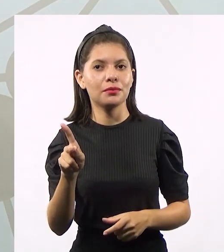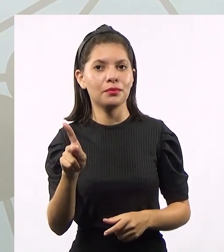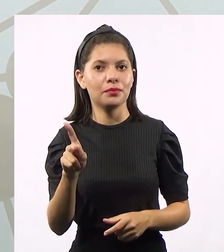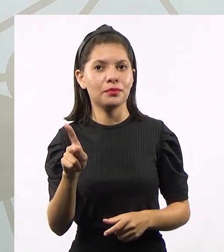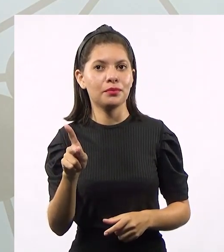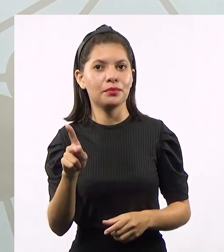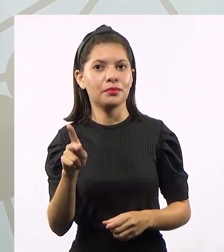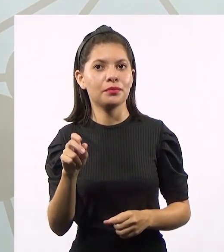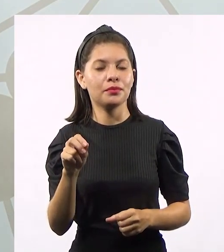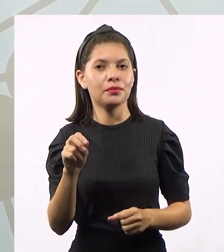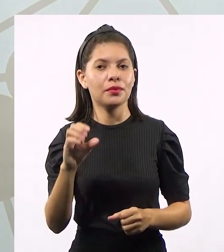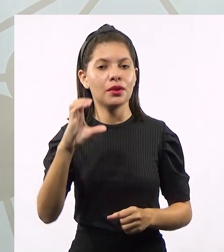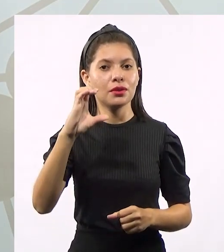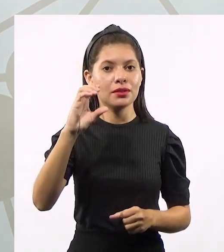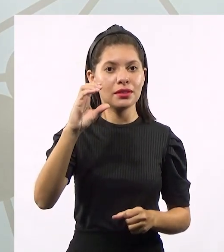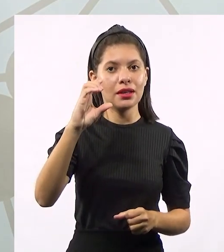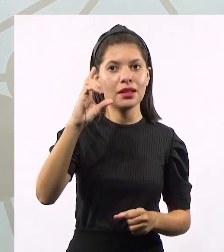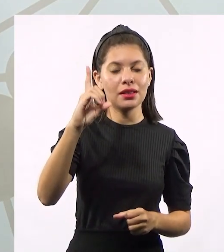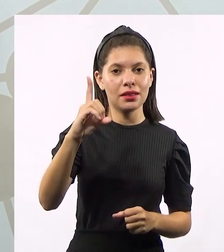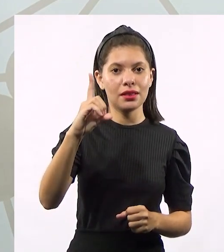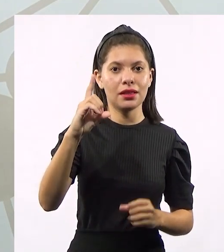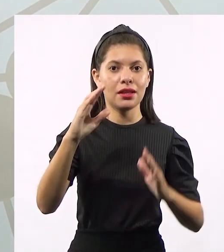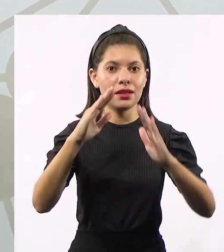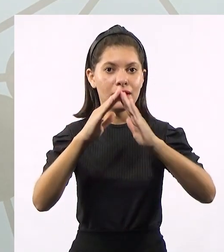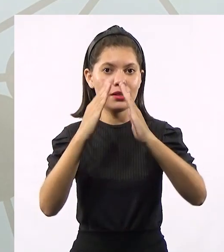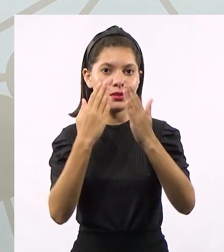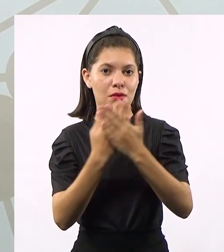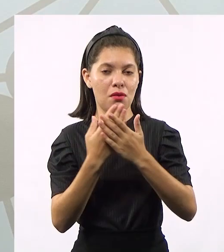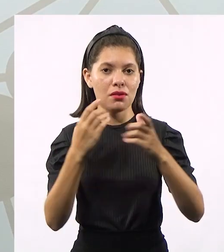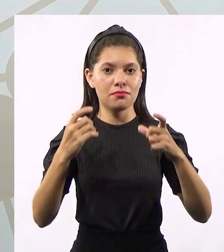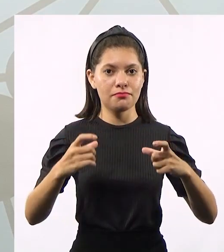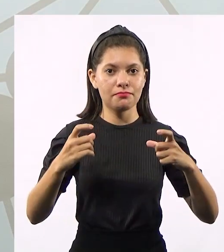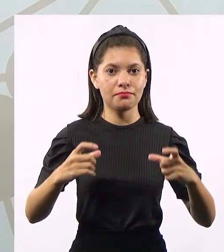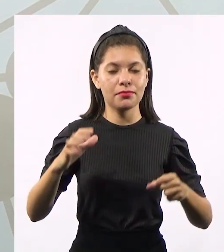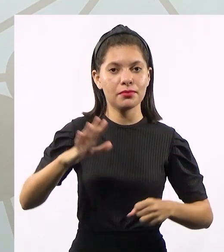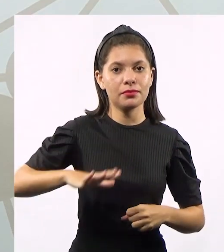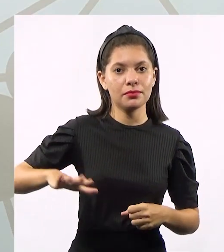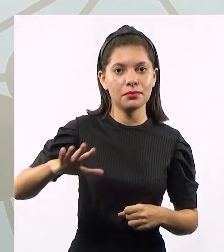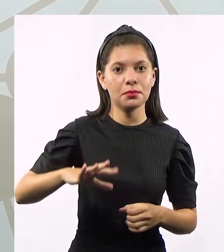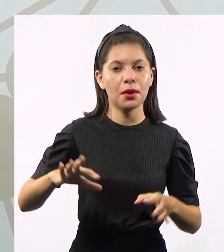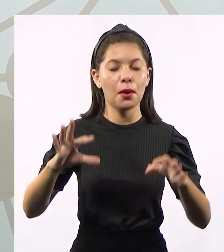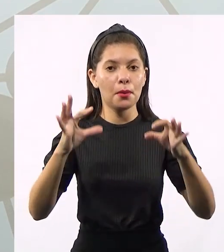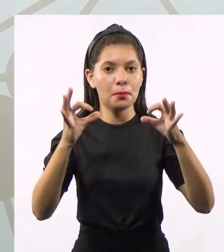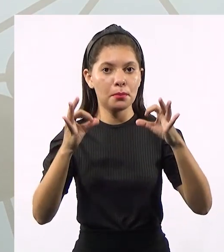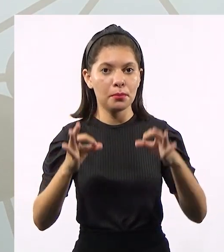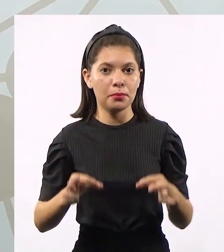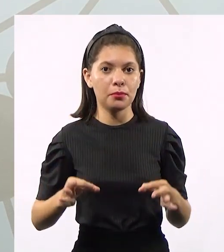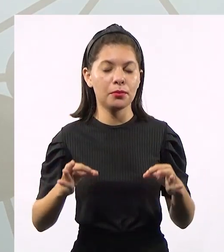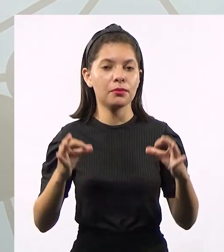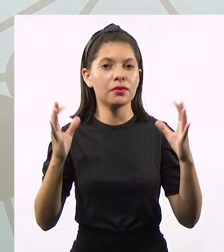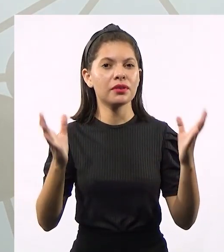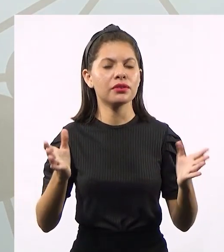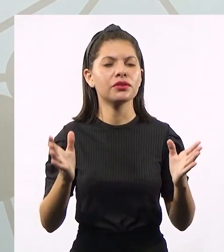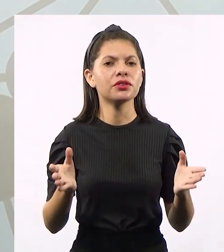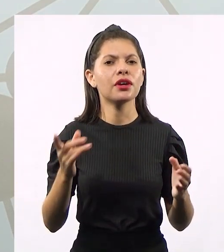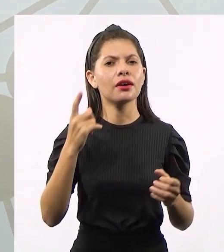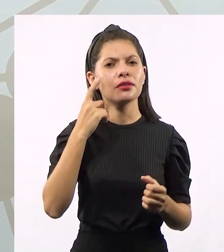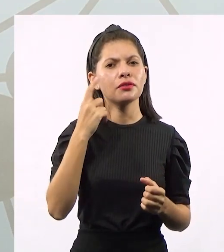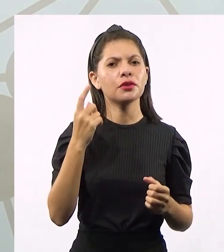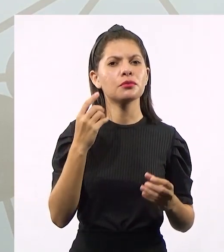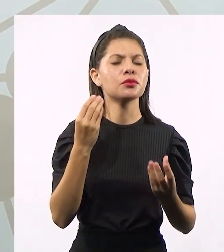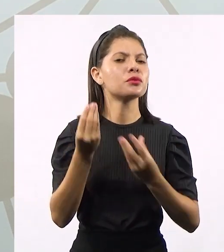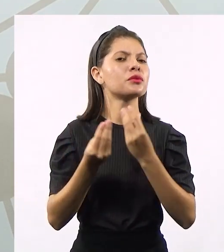Fazer isso no ambiente local ali. Perfeito, professor. Então nós já vimos aí o que é um formulário, quais são os tipos